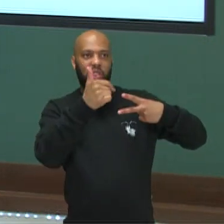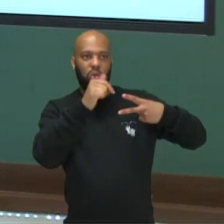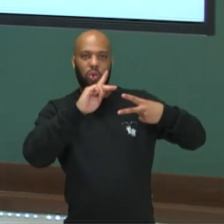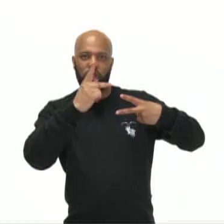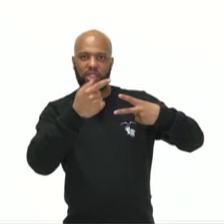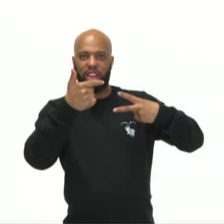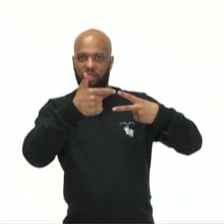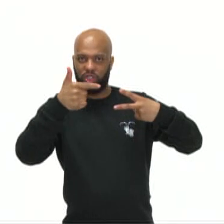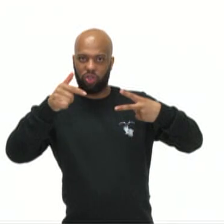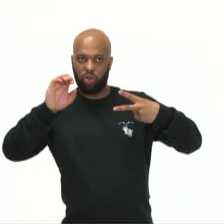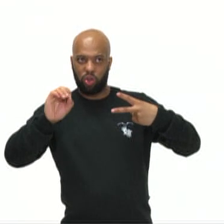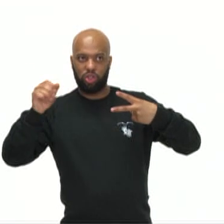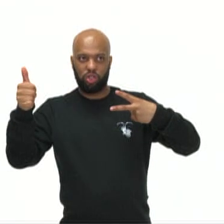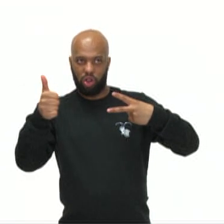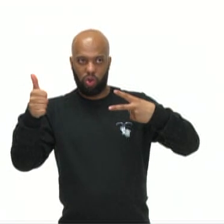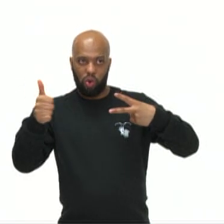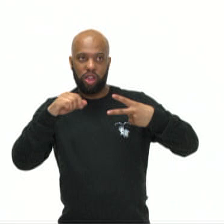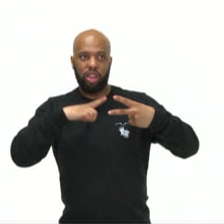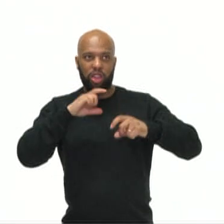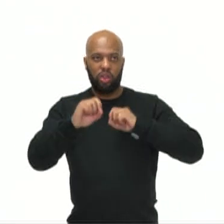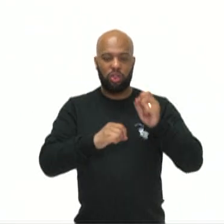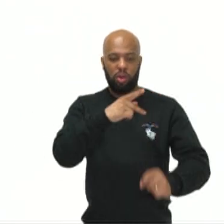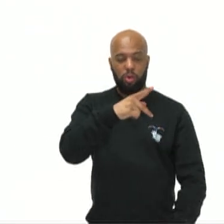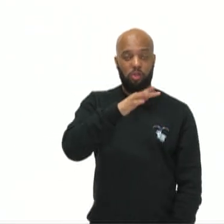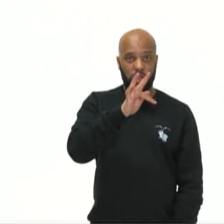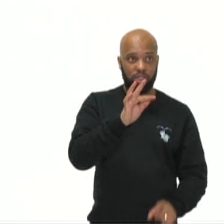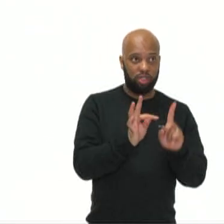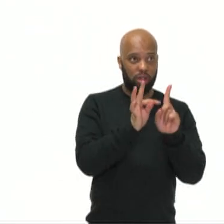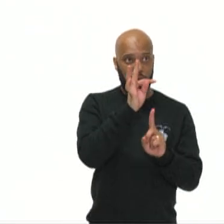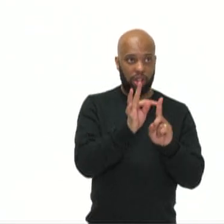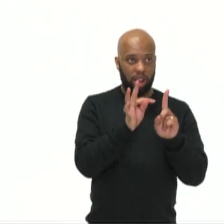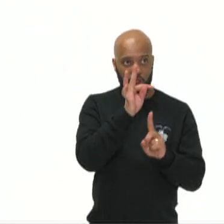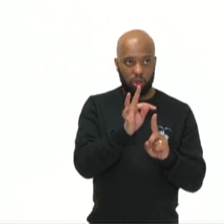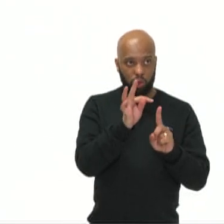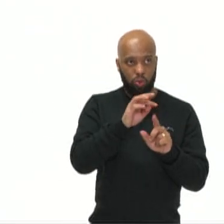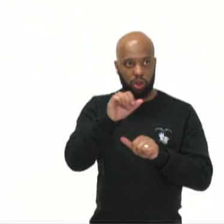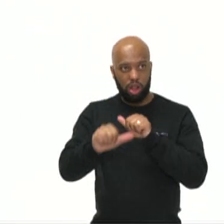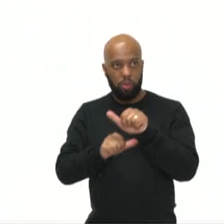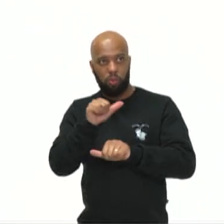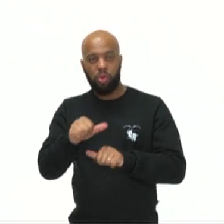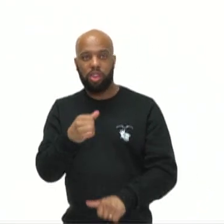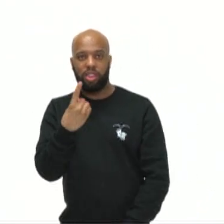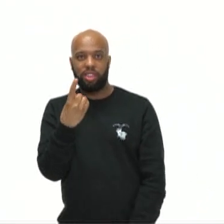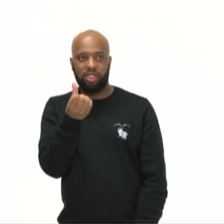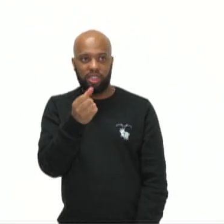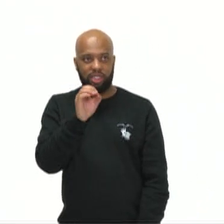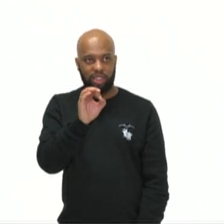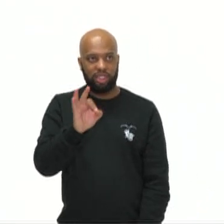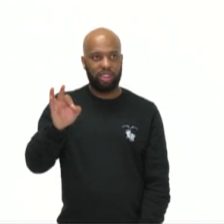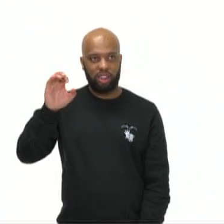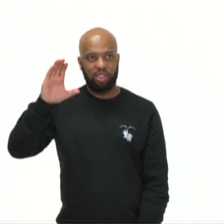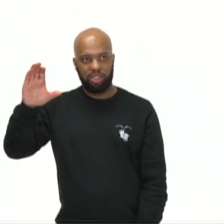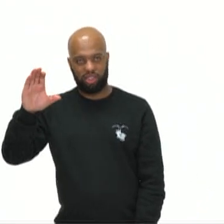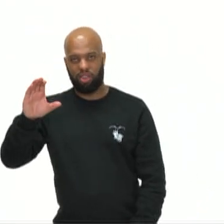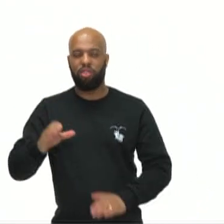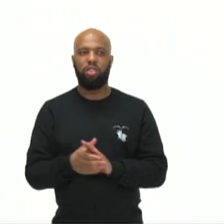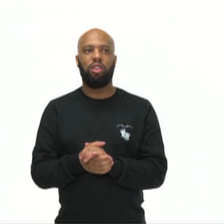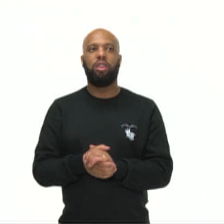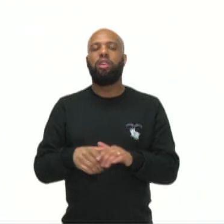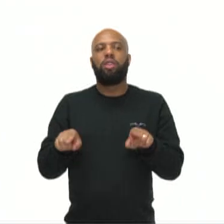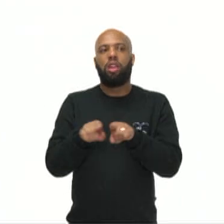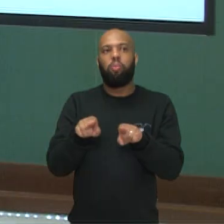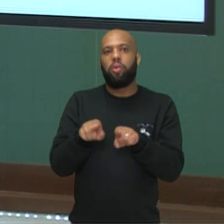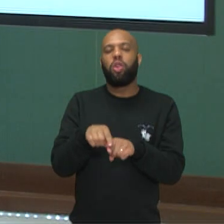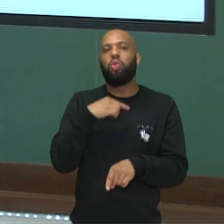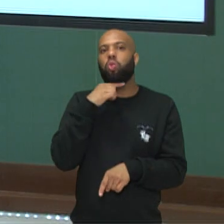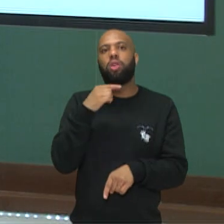temos o ponto de fusão 160 a 192 graus Celsius e ela se decompõe, tá? Não dá nem para